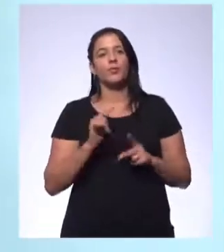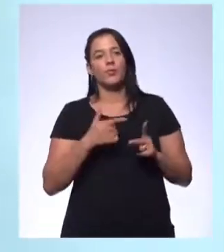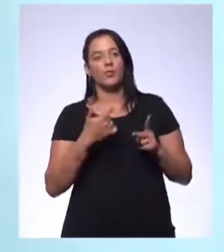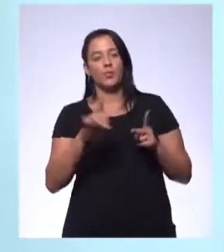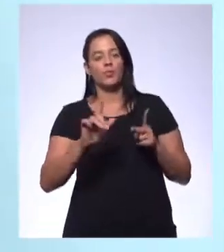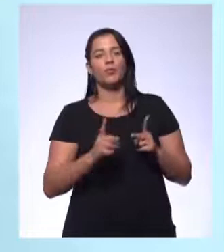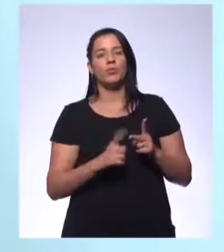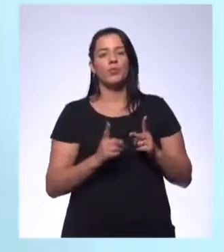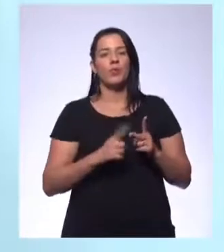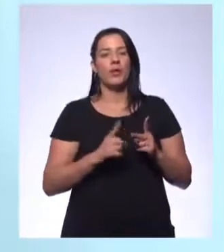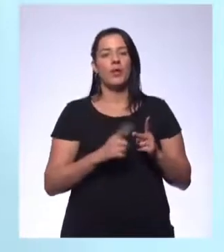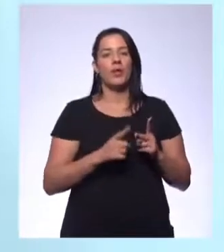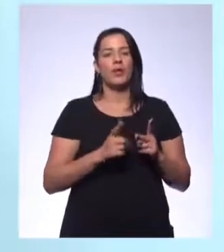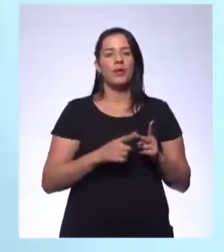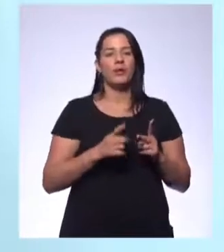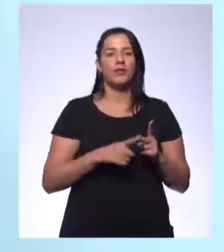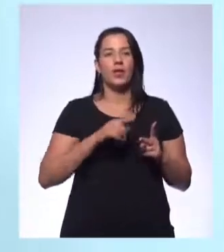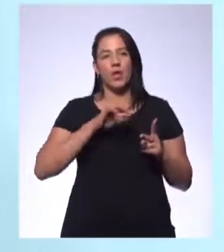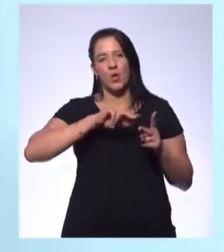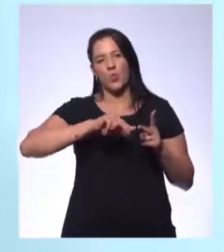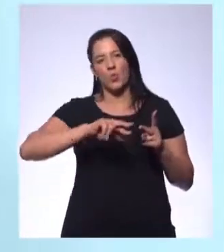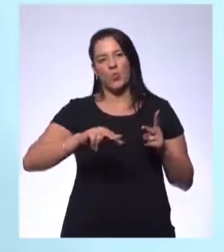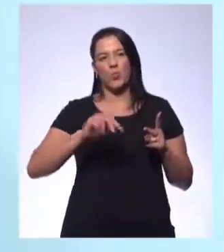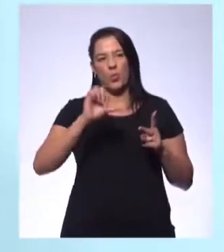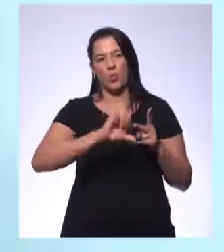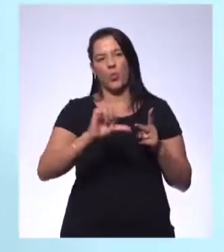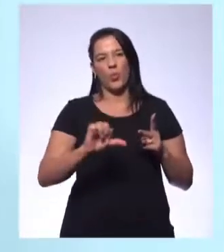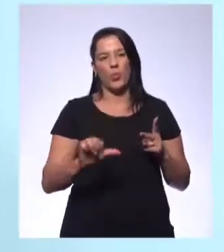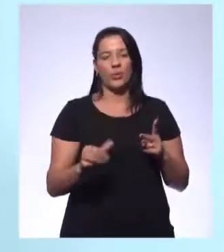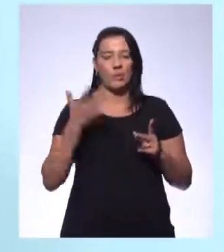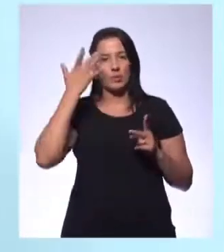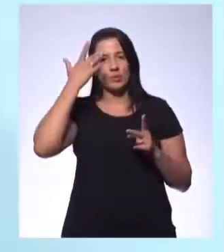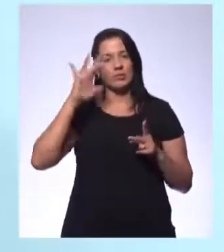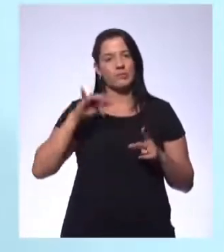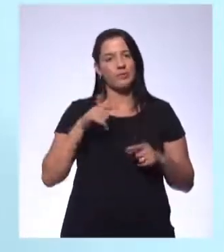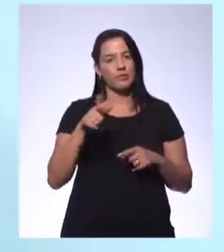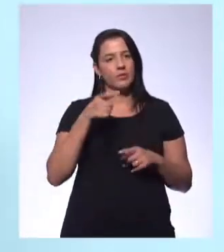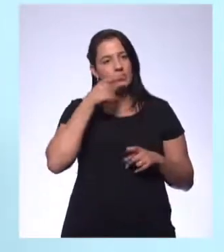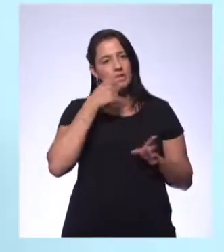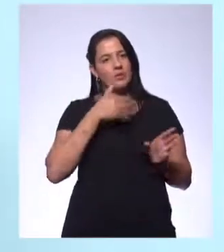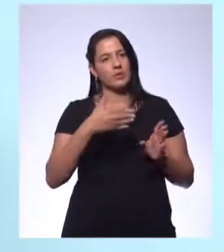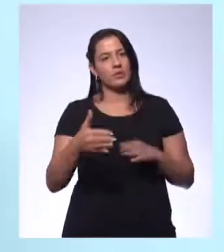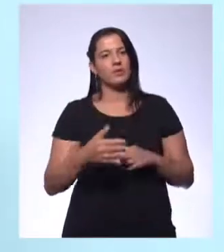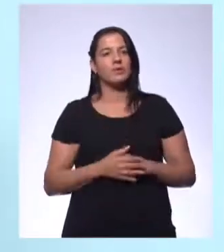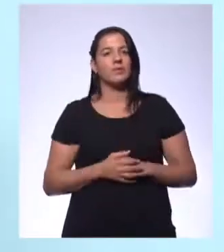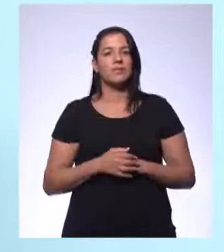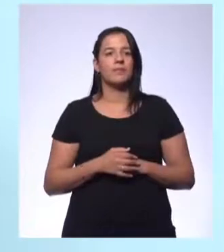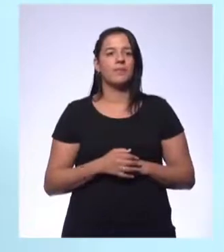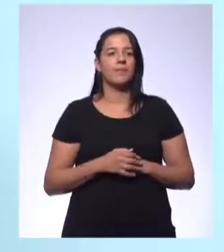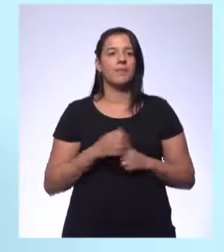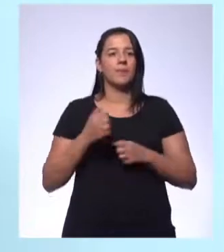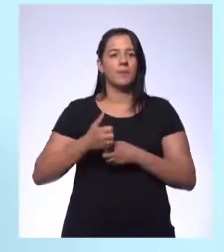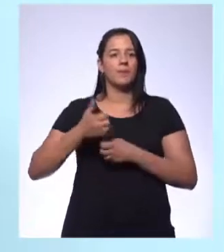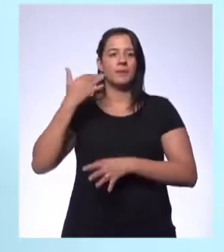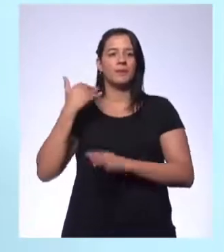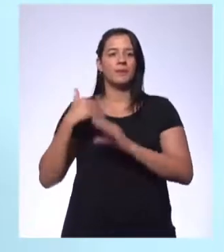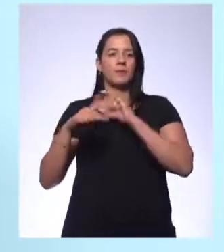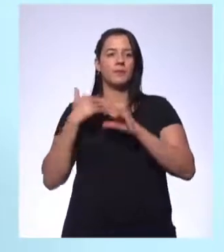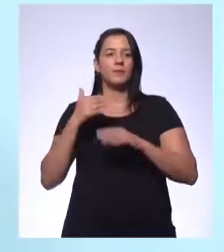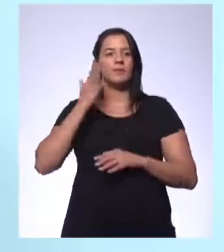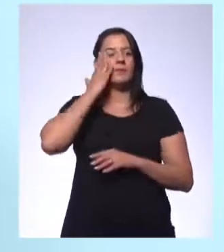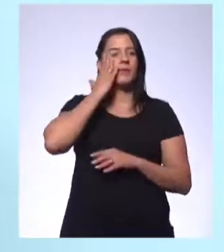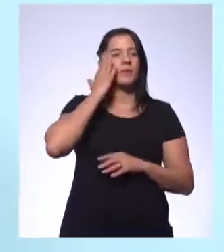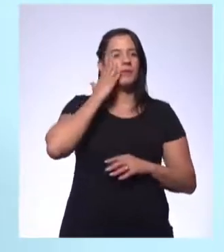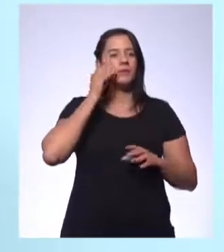o outro era criticando, trazendo uma outra opinião. Não sei se vocês assistiram. Tem como abrir o chat para ver se eles assistiram? Só para eu saber